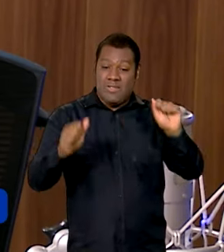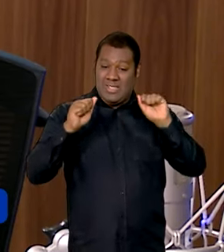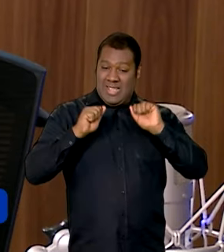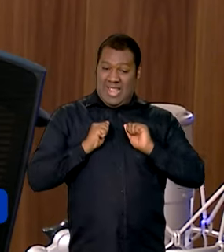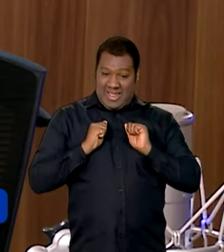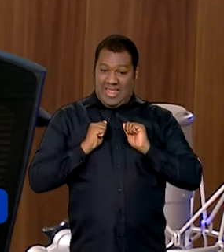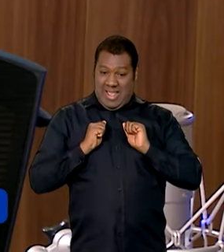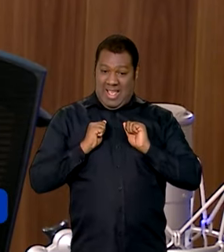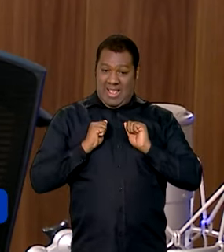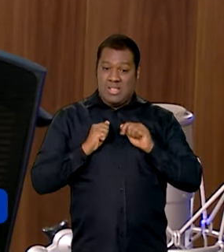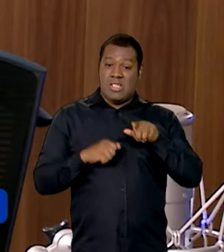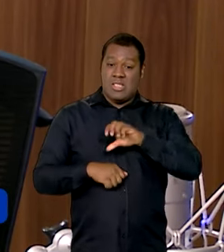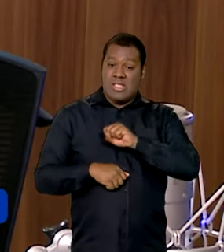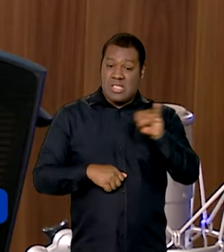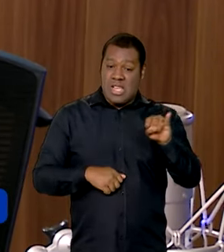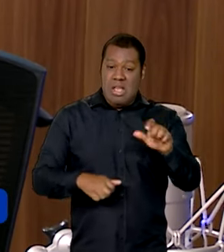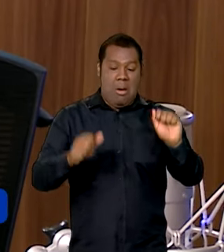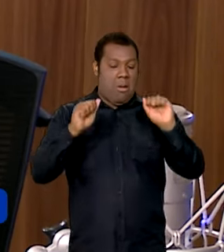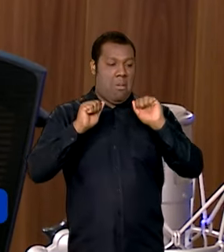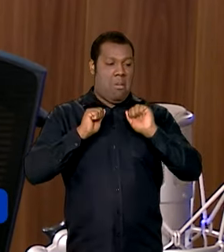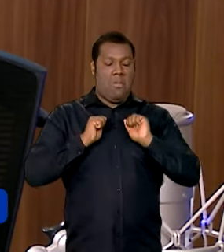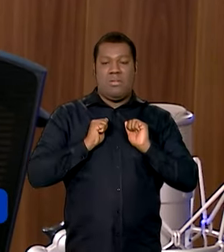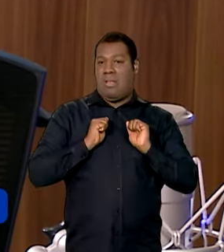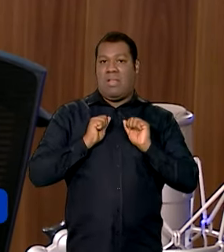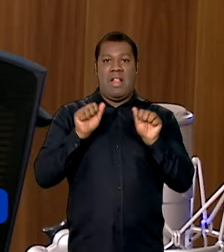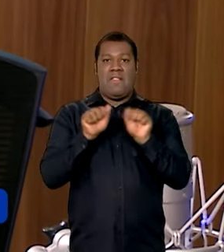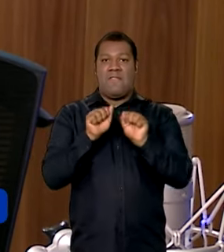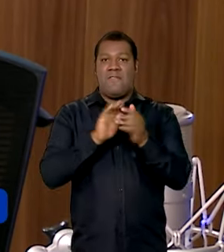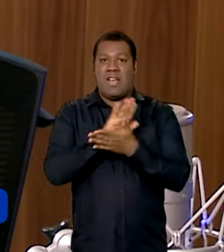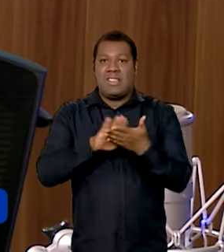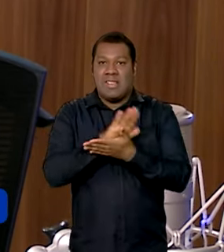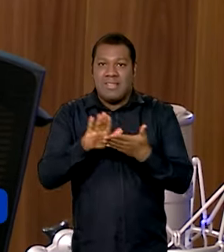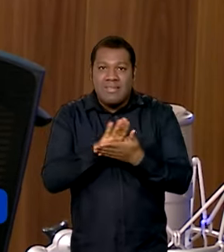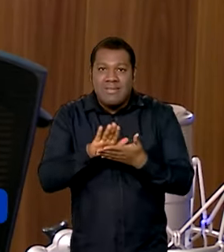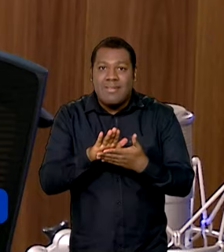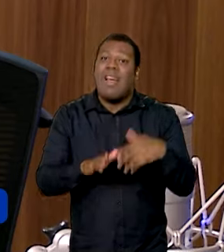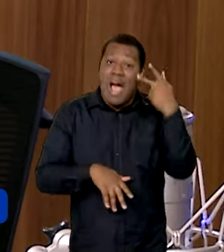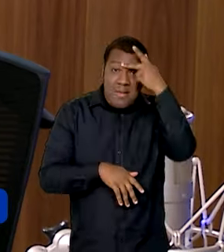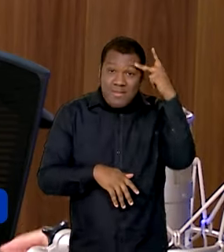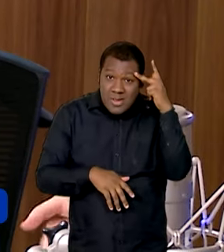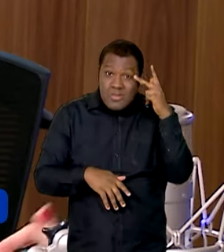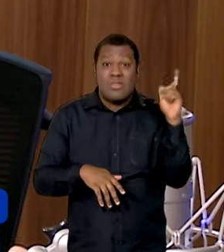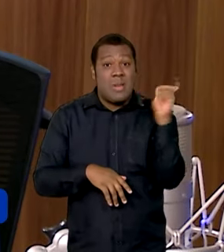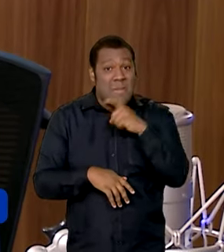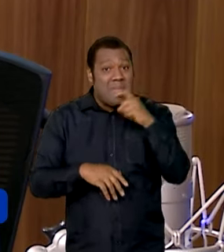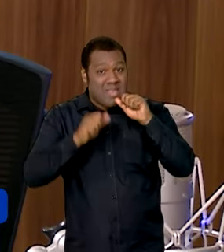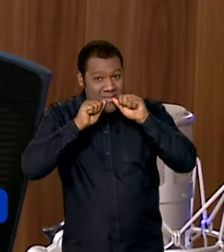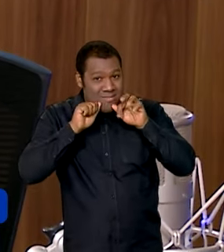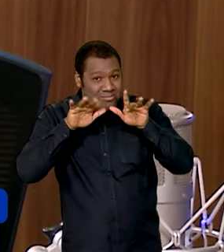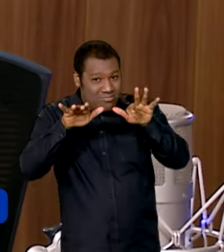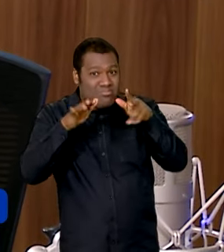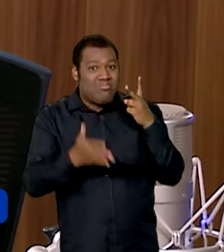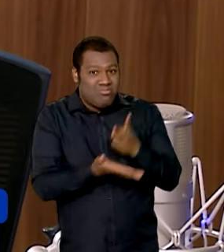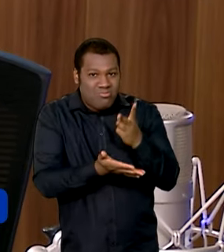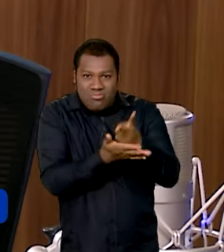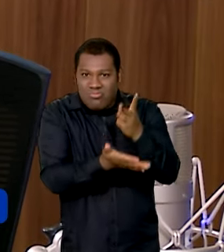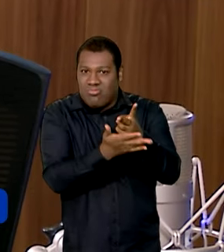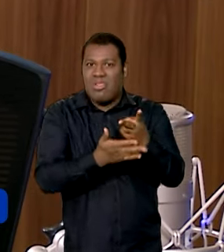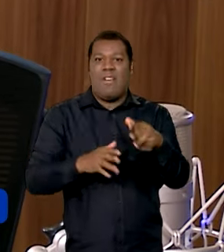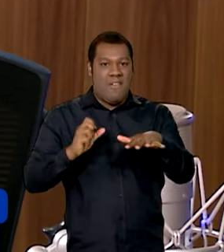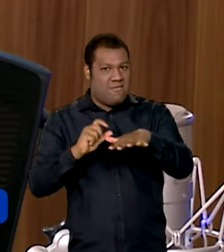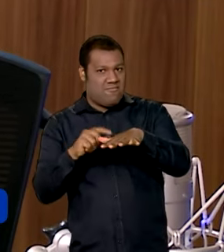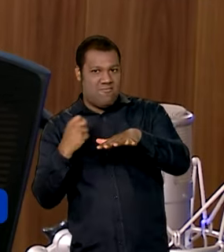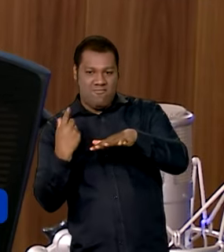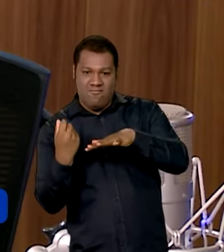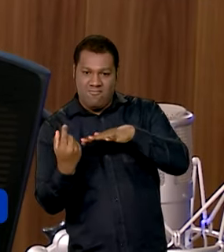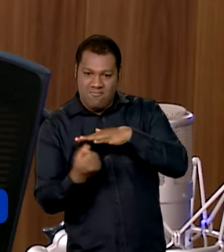né com sentimento e das pessoas né então é muito sério isso Eu lamento muito e quero ao mesmo